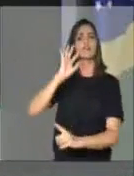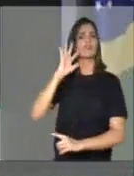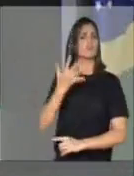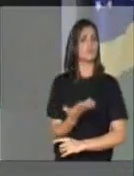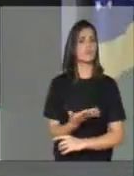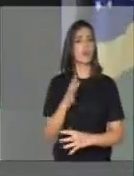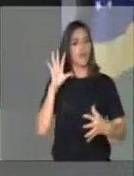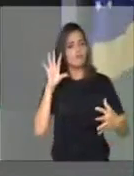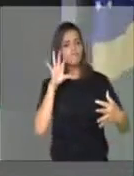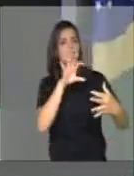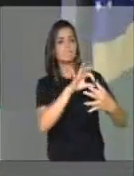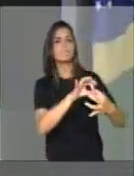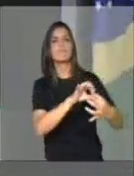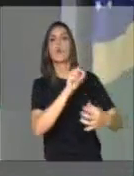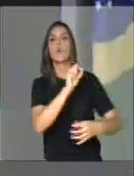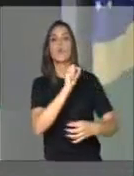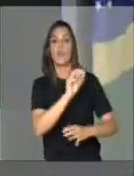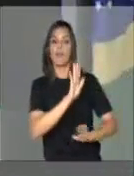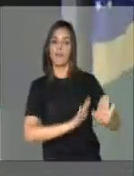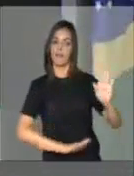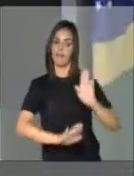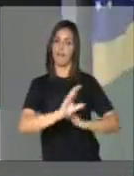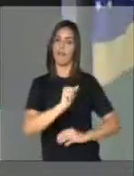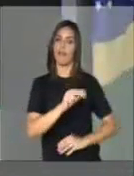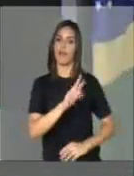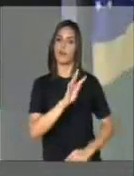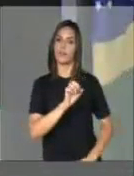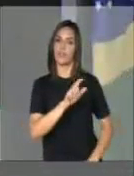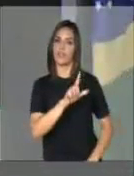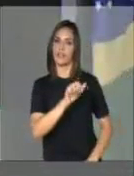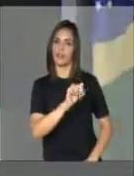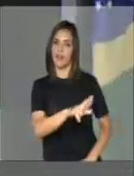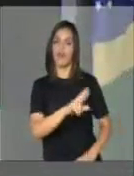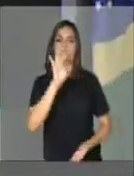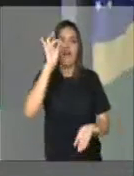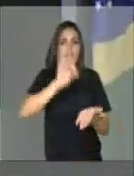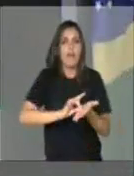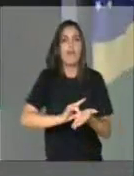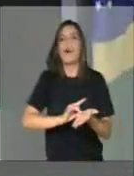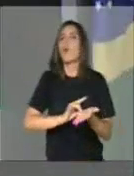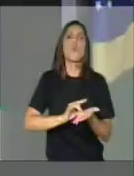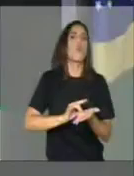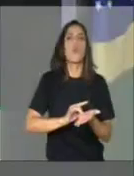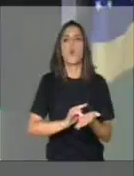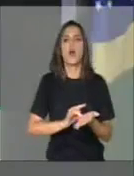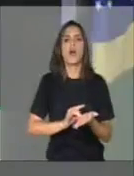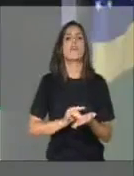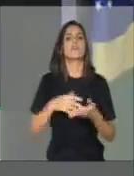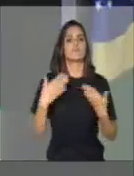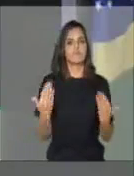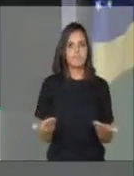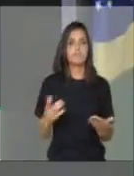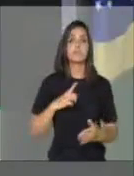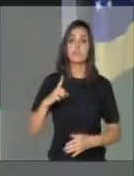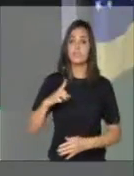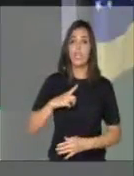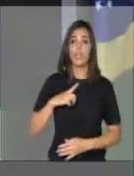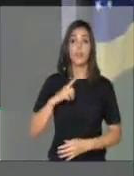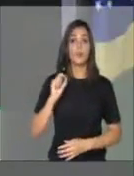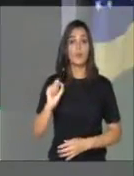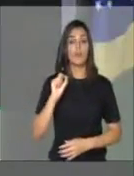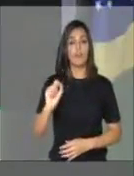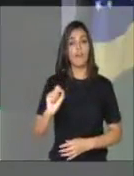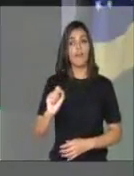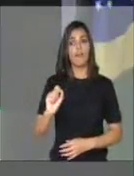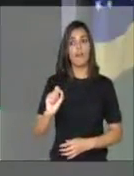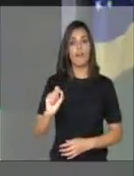de modo compatível com o caráter cautelar das medidas a cuja efetivação se prestam, o qual pressupõe, naturalmente,